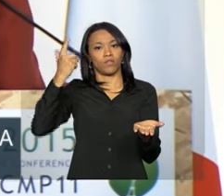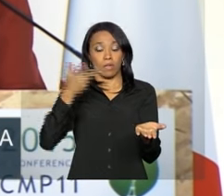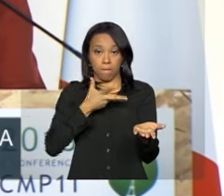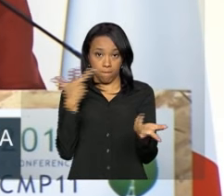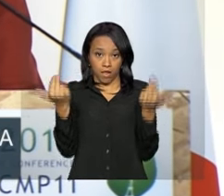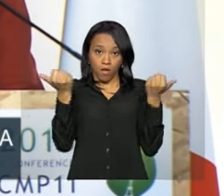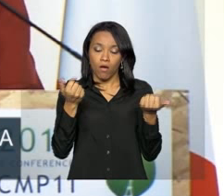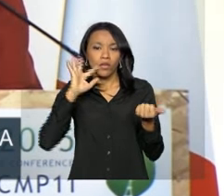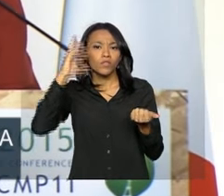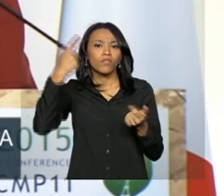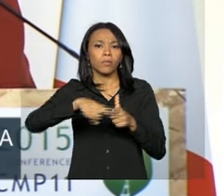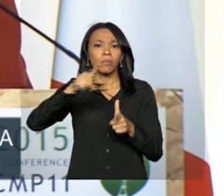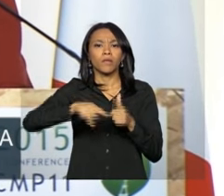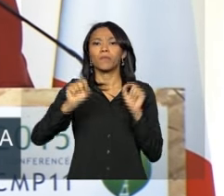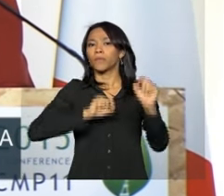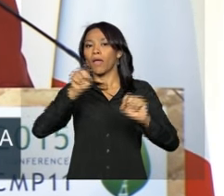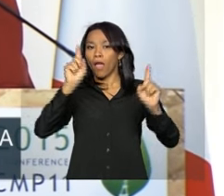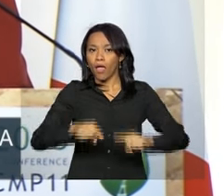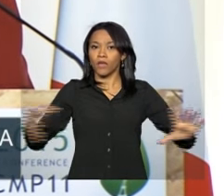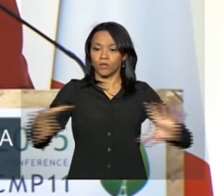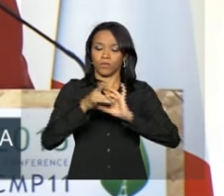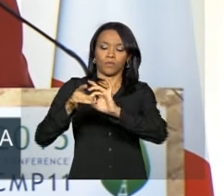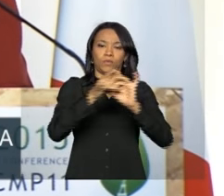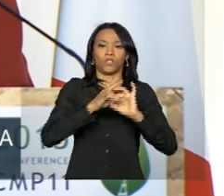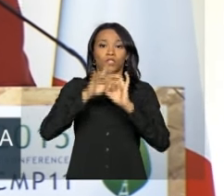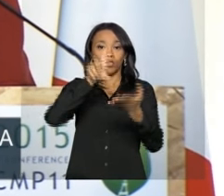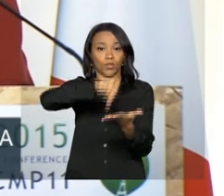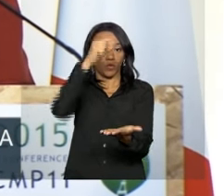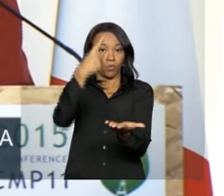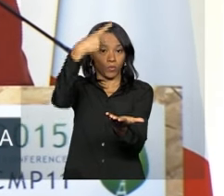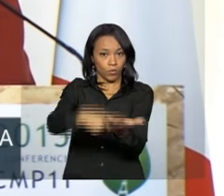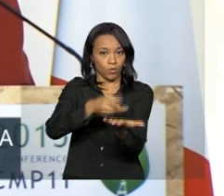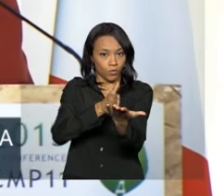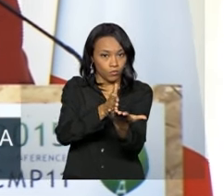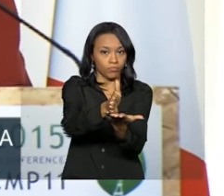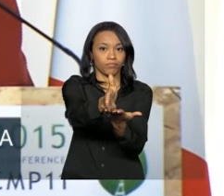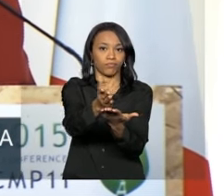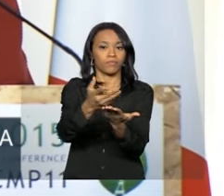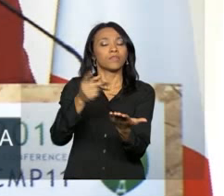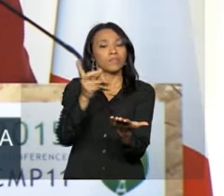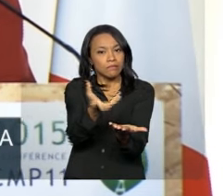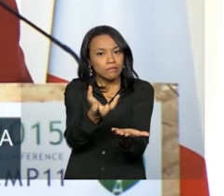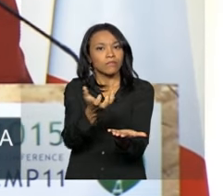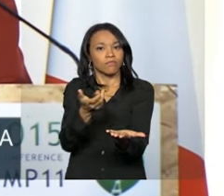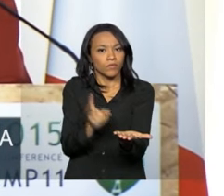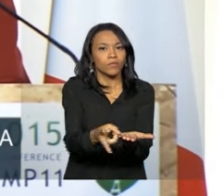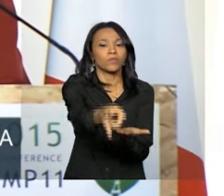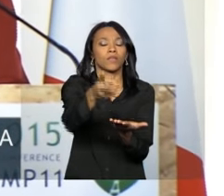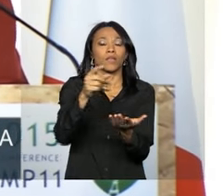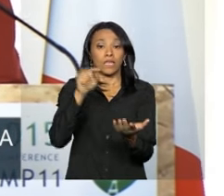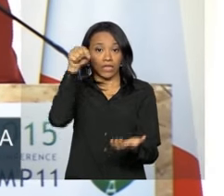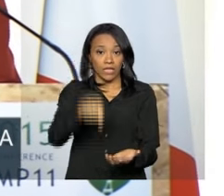comuns para problemas comuns é a nossa união em torno de um acordo justo, universal e ambicioso, que limite